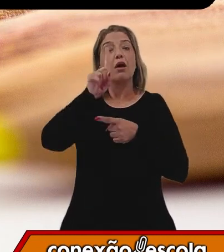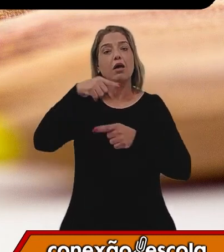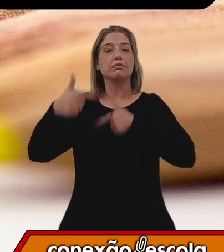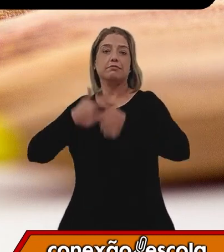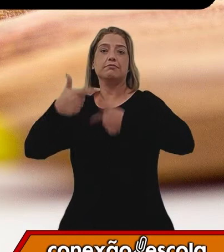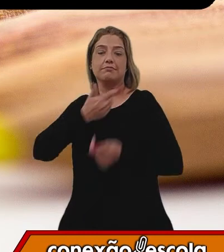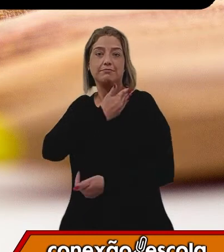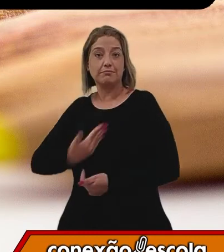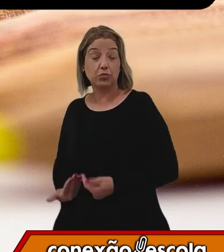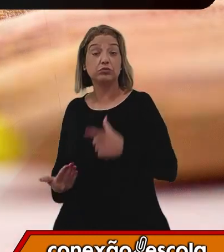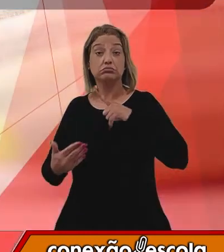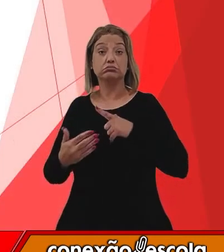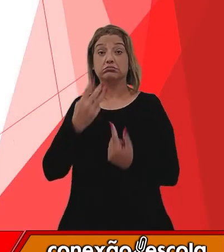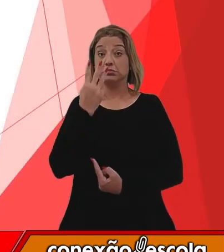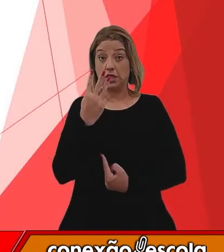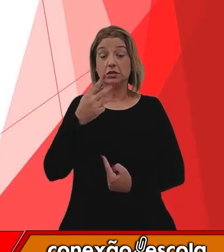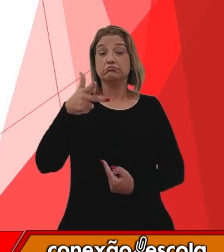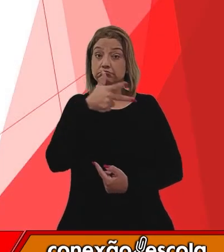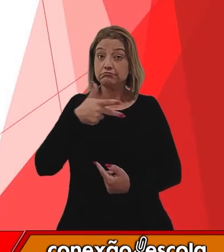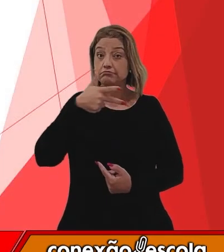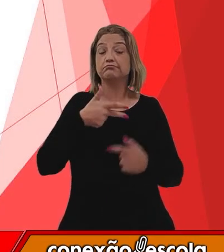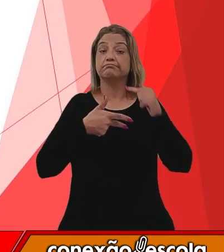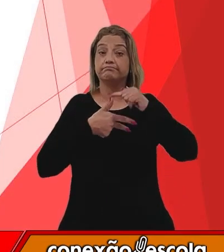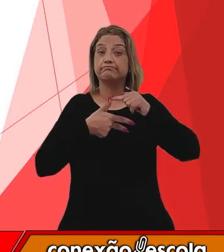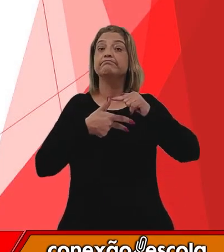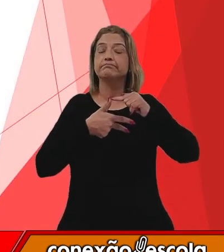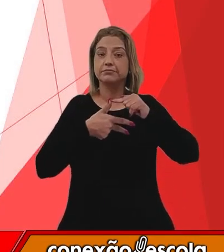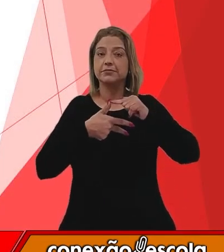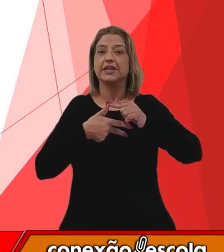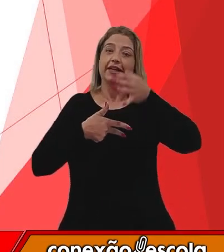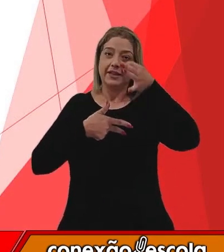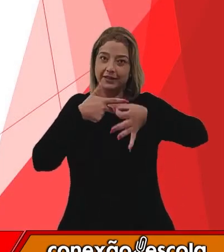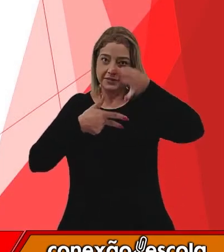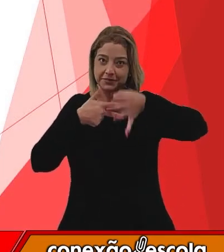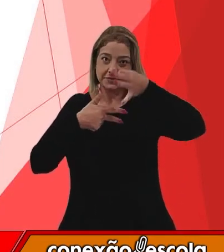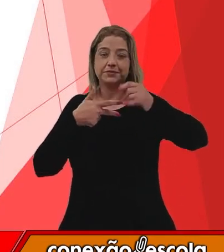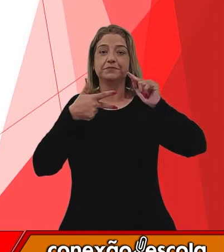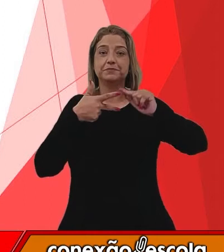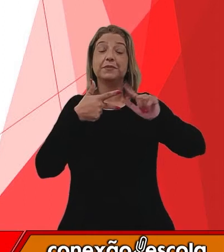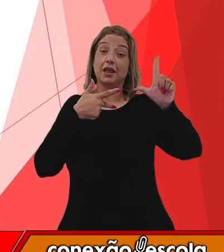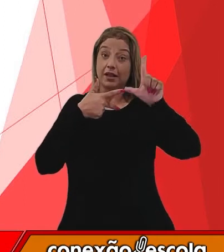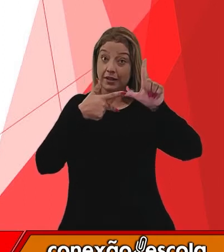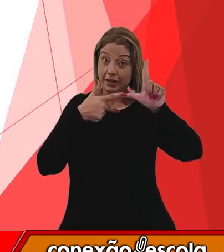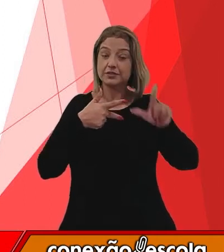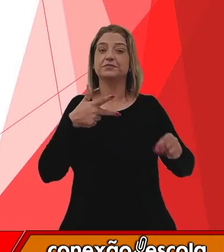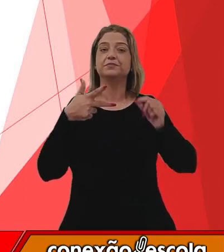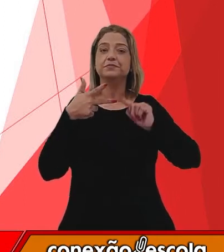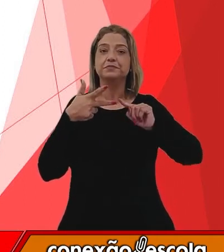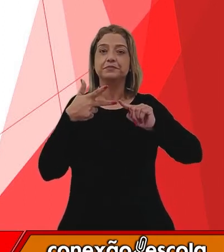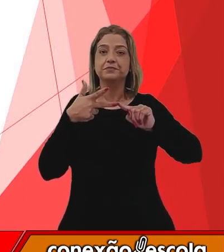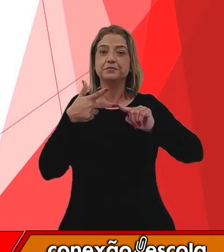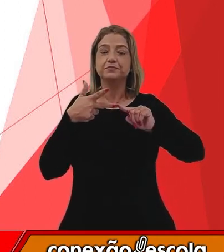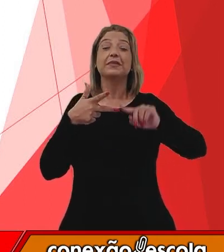são divididos em 3 poderes: o poder executivo, judiciário e legislativo. O poder